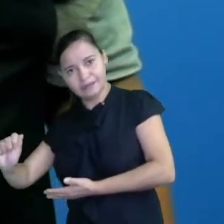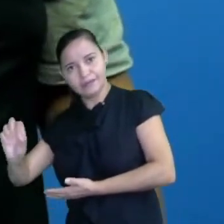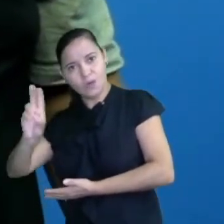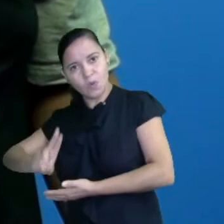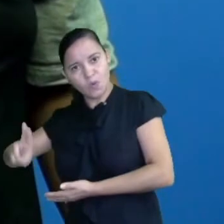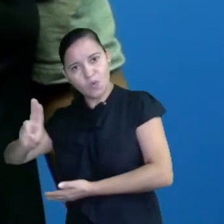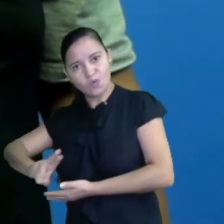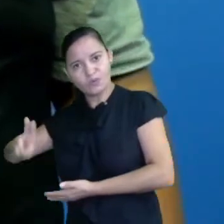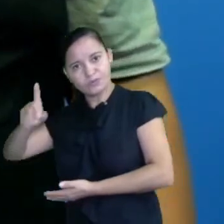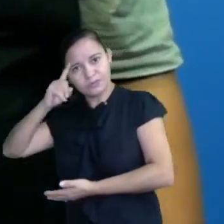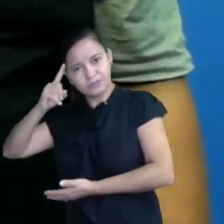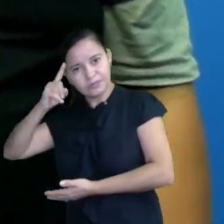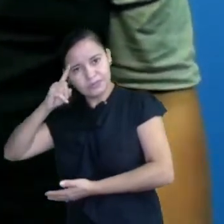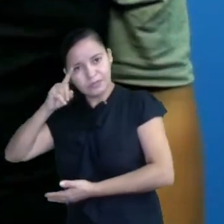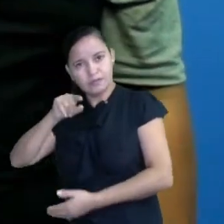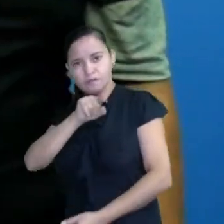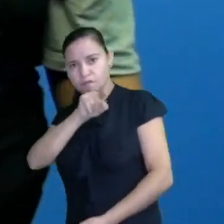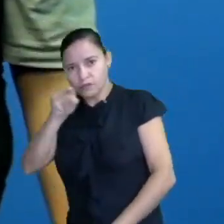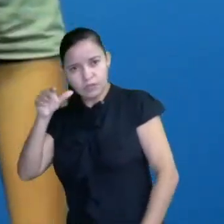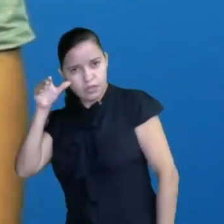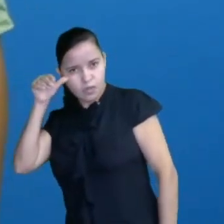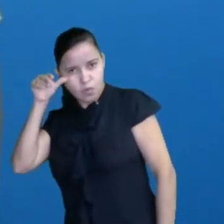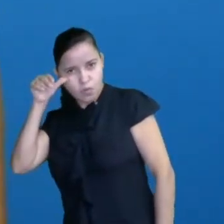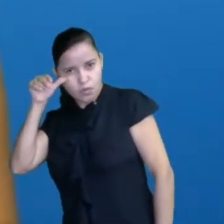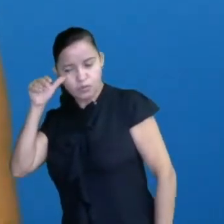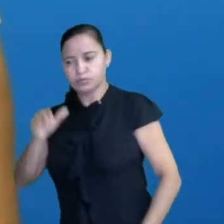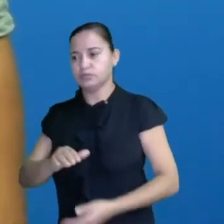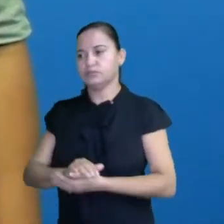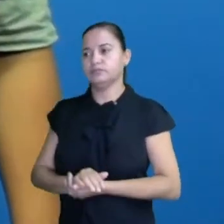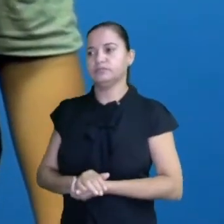gente. Estão curiosos? Vamos ver a seguir.